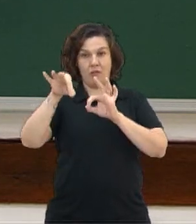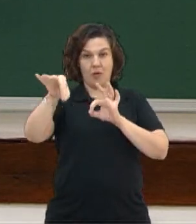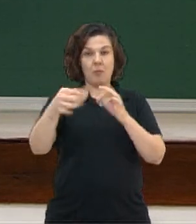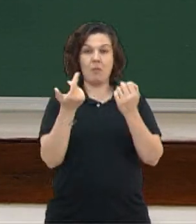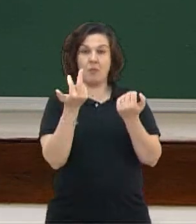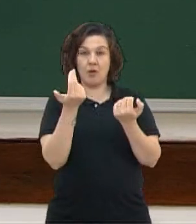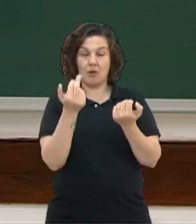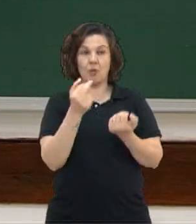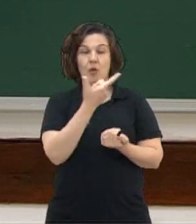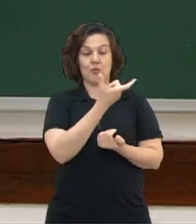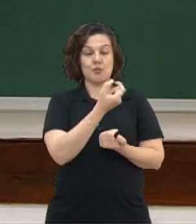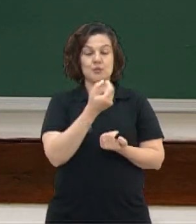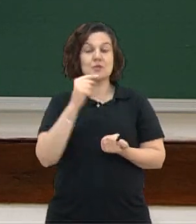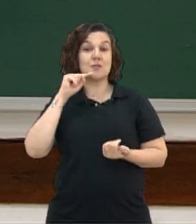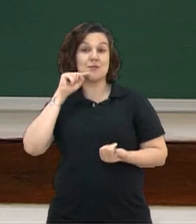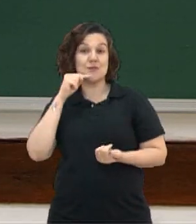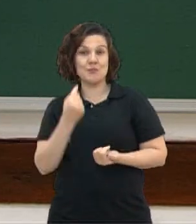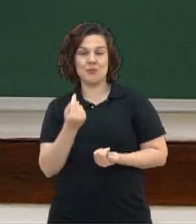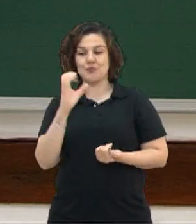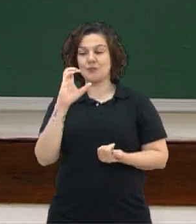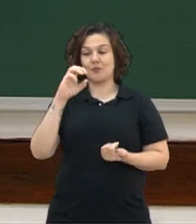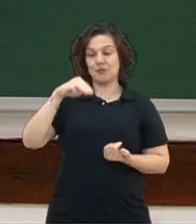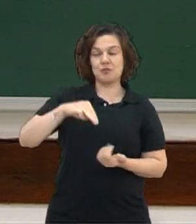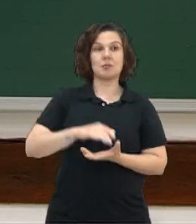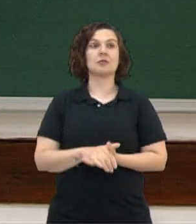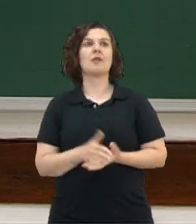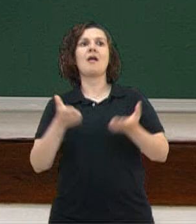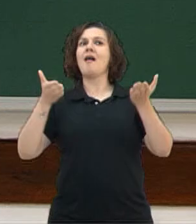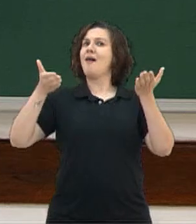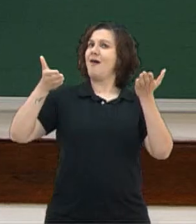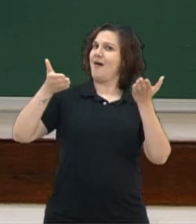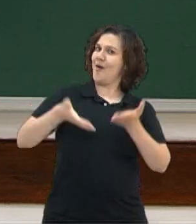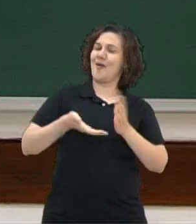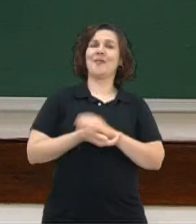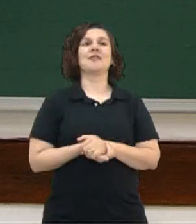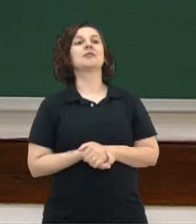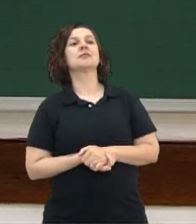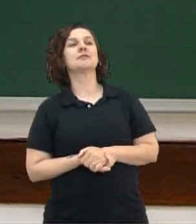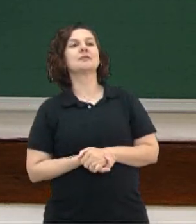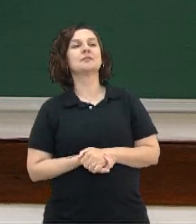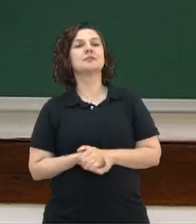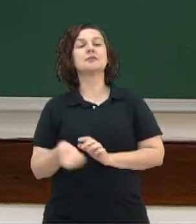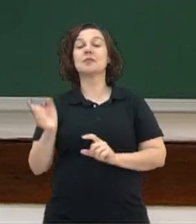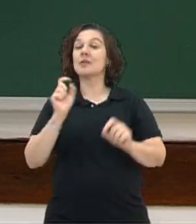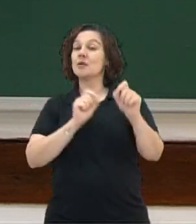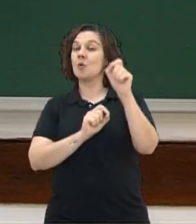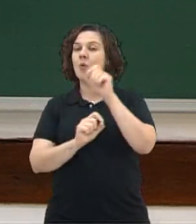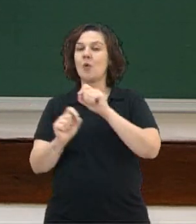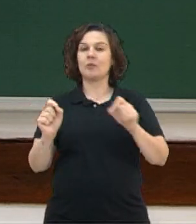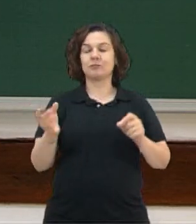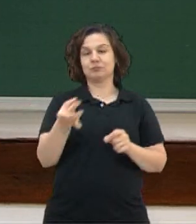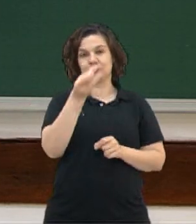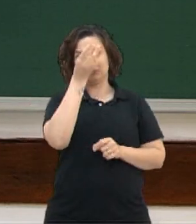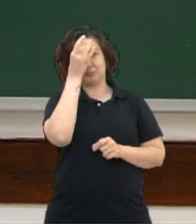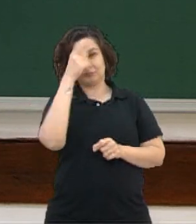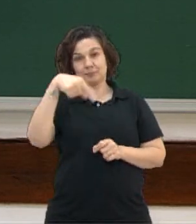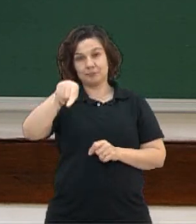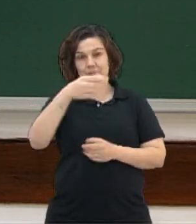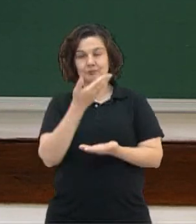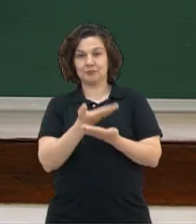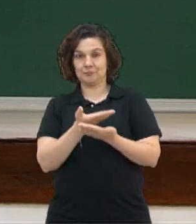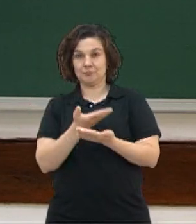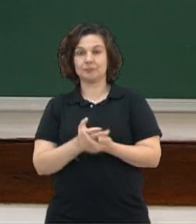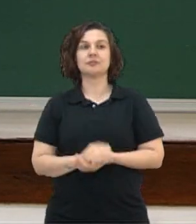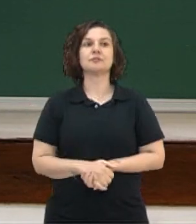Então, daí a importância daquela tabelinha. E agora, o que é importante também para você, estudante? É